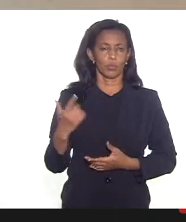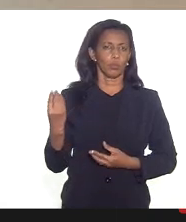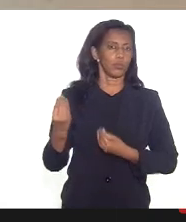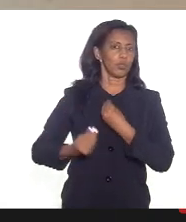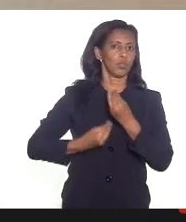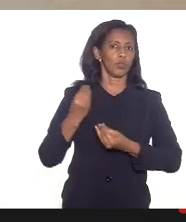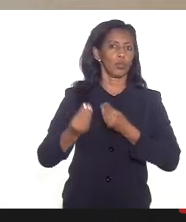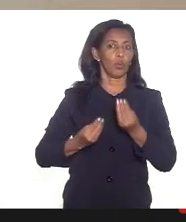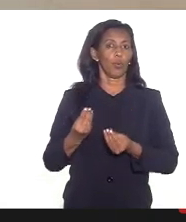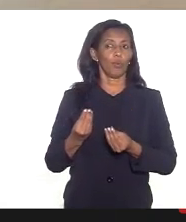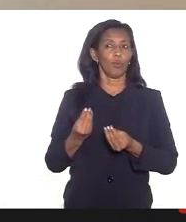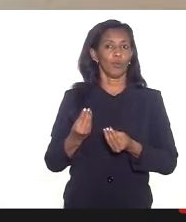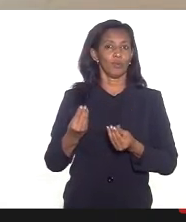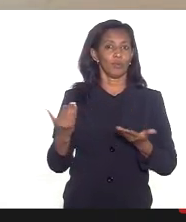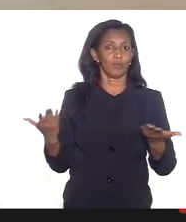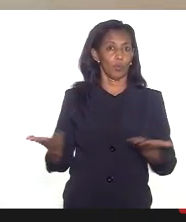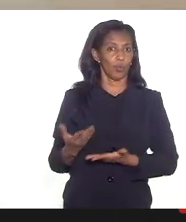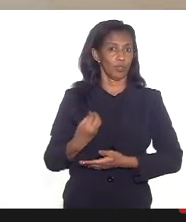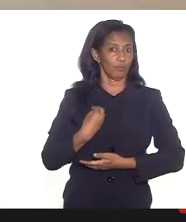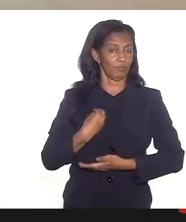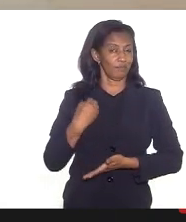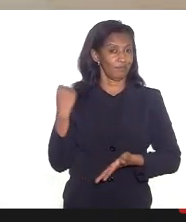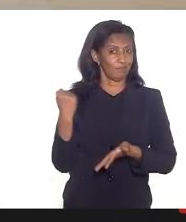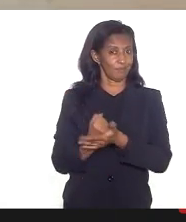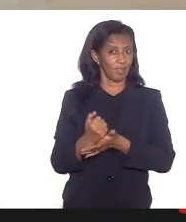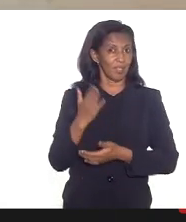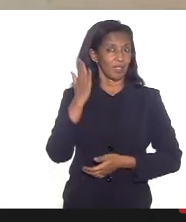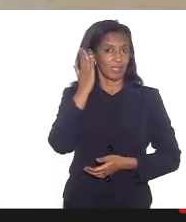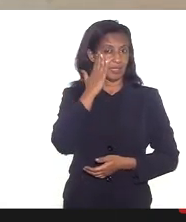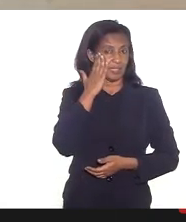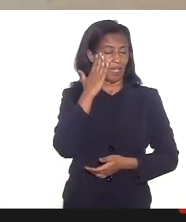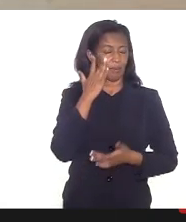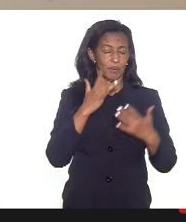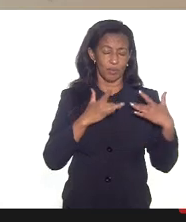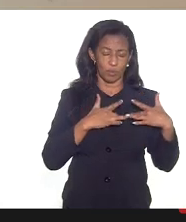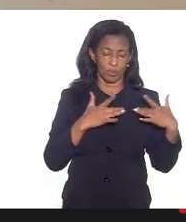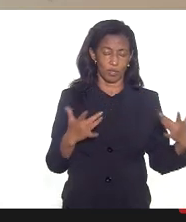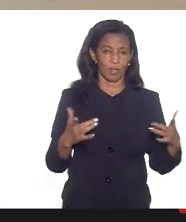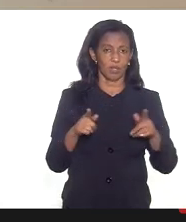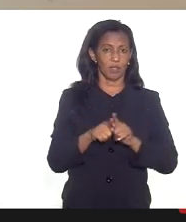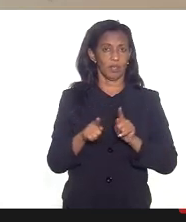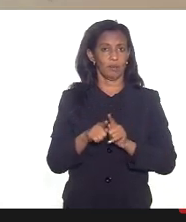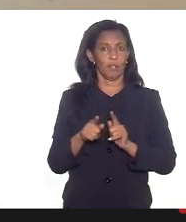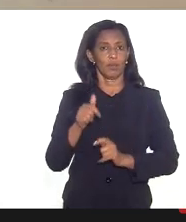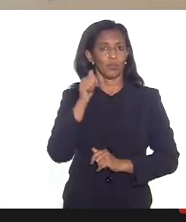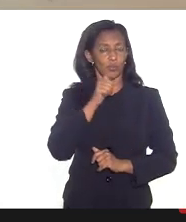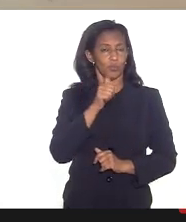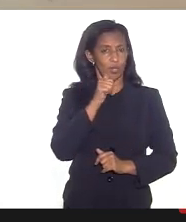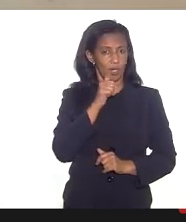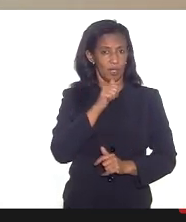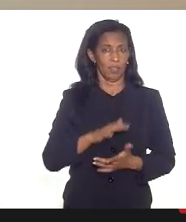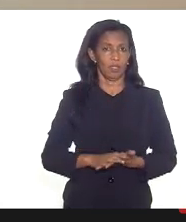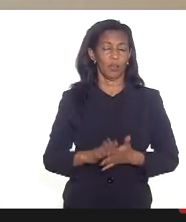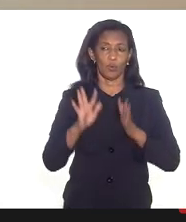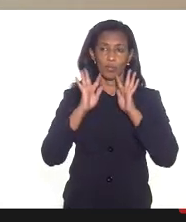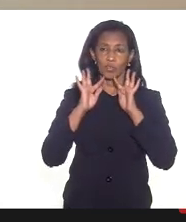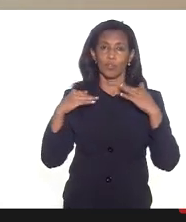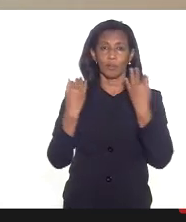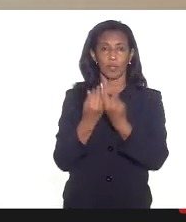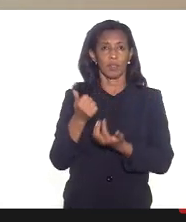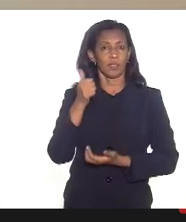situação que nos deixa bastante impactados é a gente também aqui se solidariza com as mulheres né as